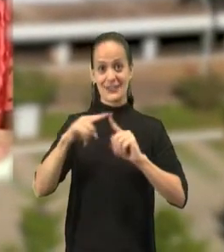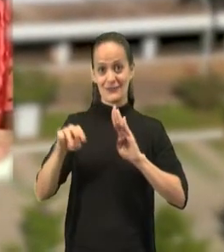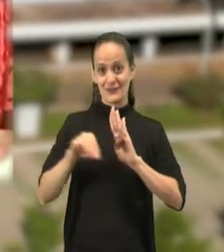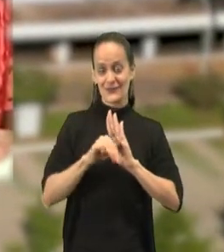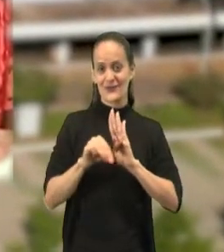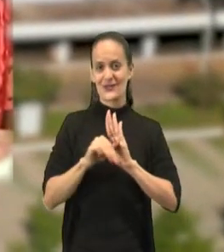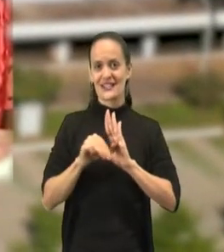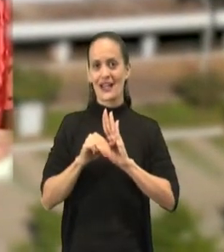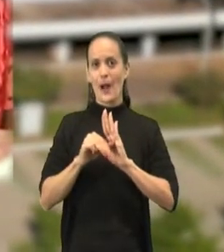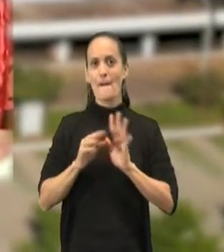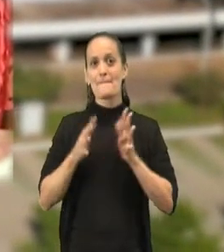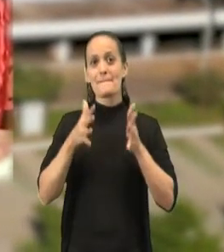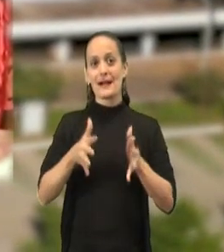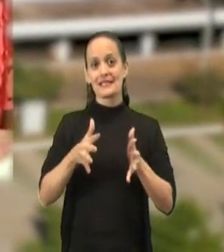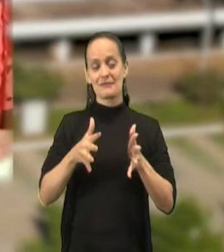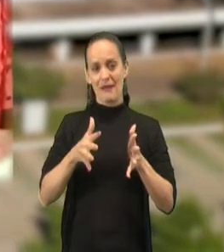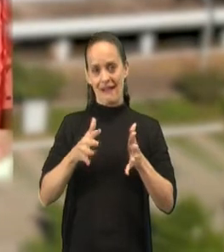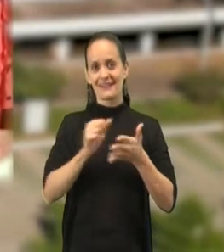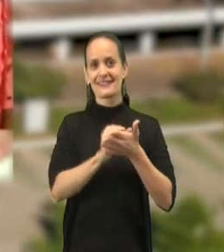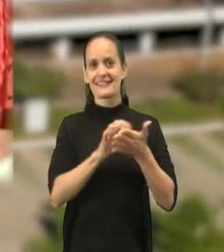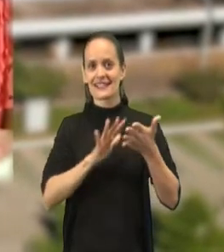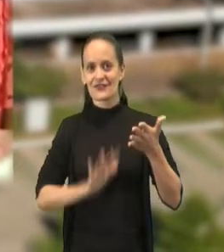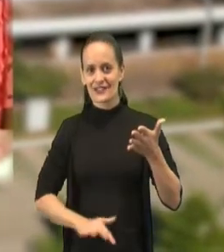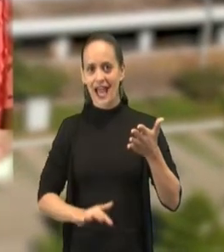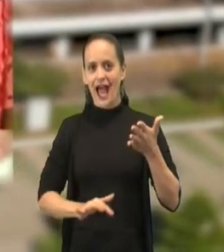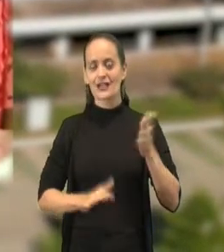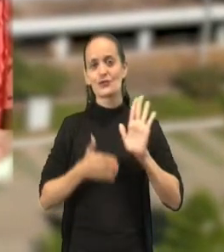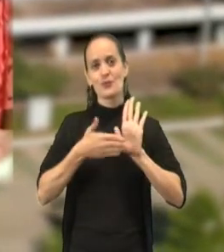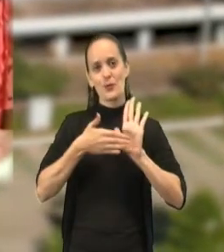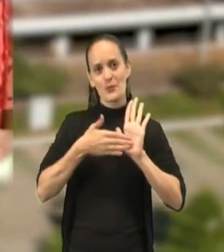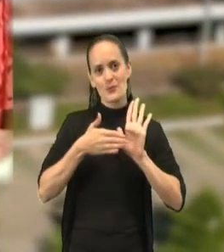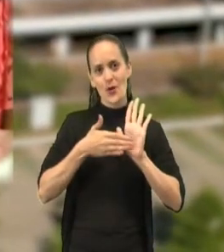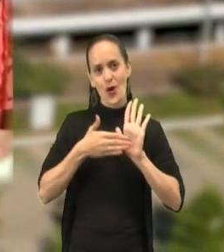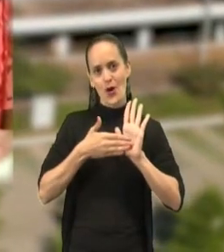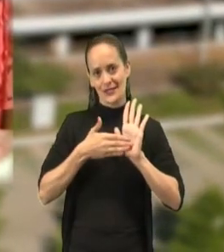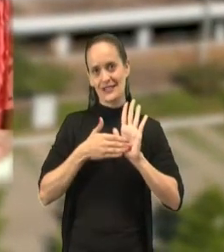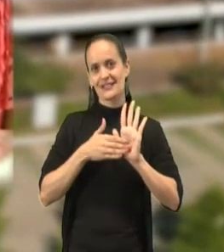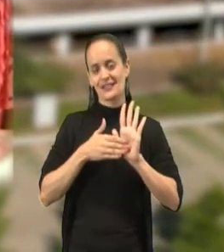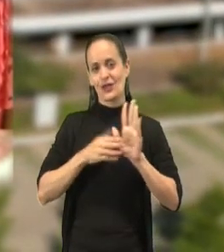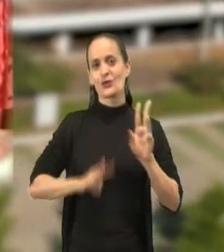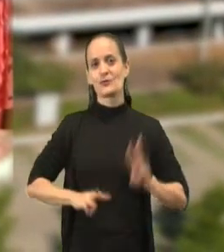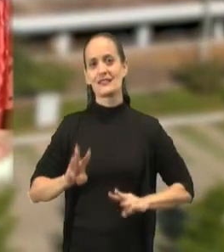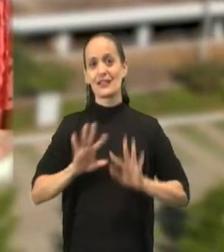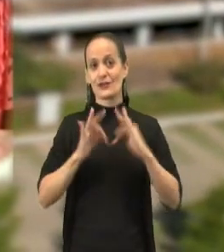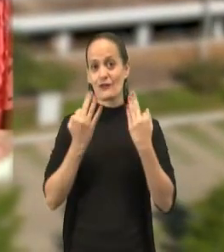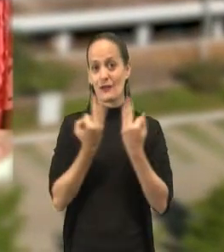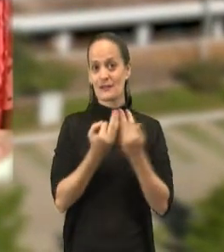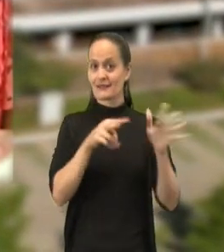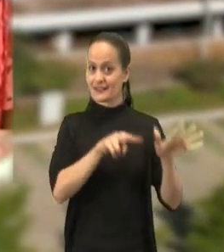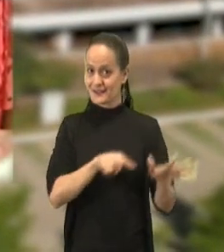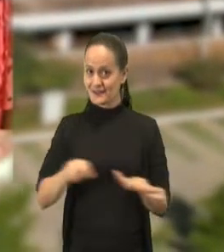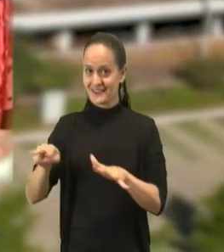participar ativamente das atividades propostas pelo Ministério com Famílias para esta semana,